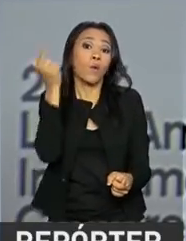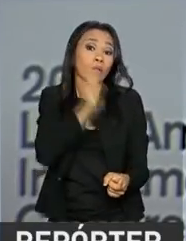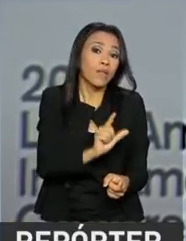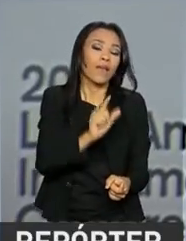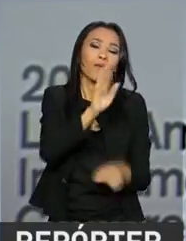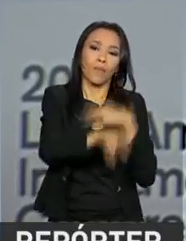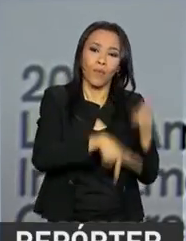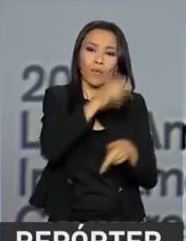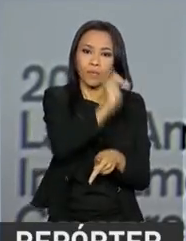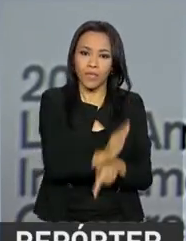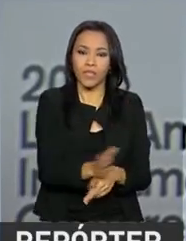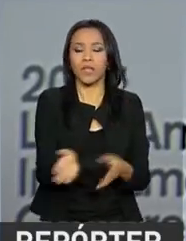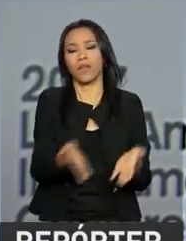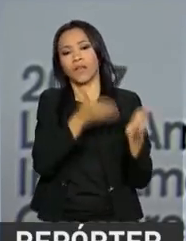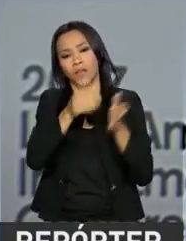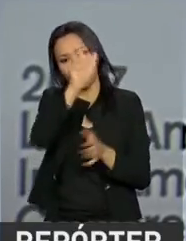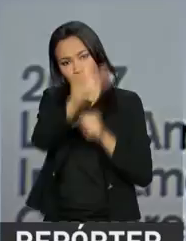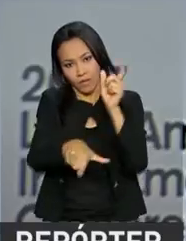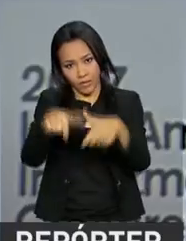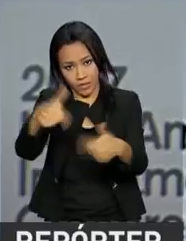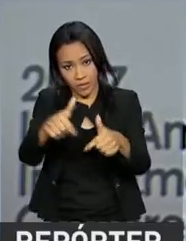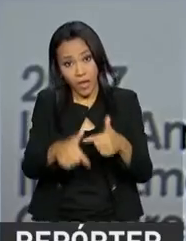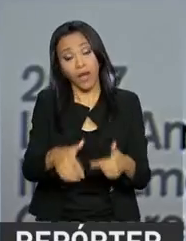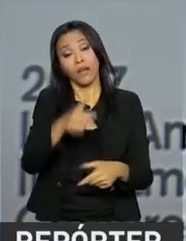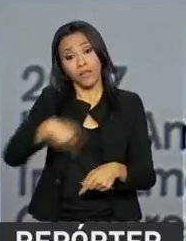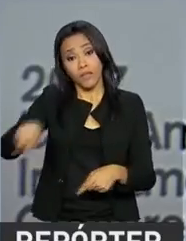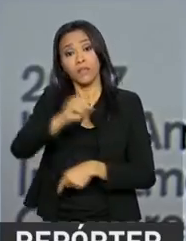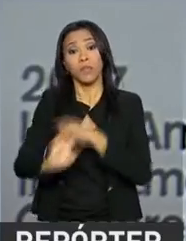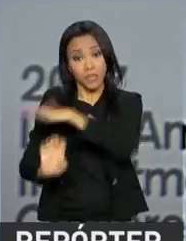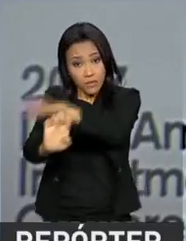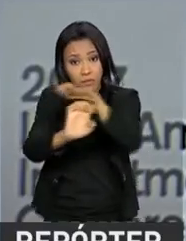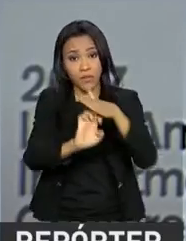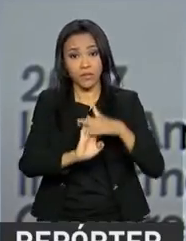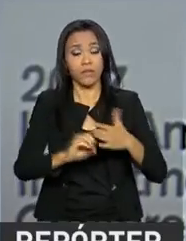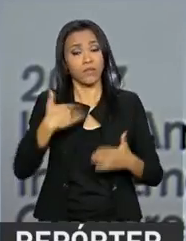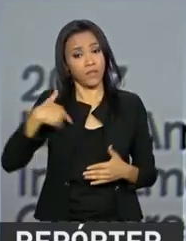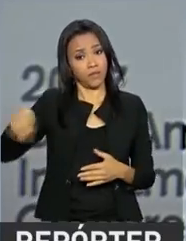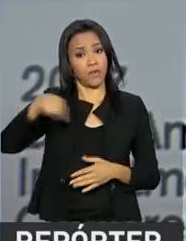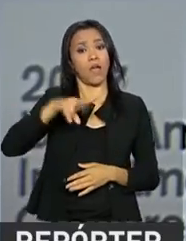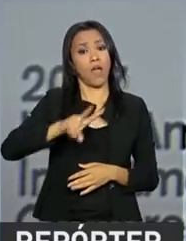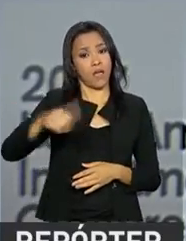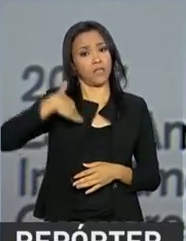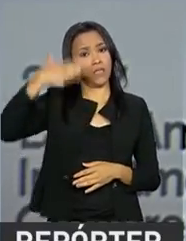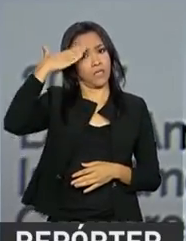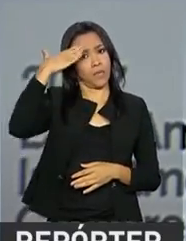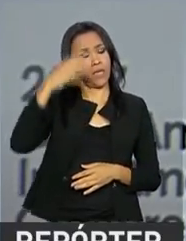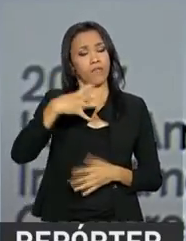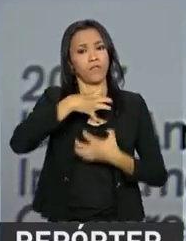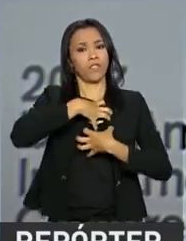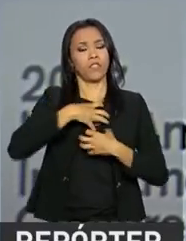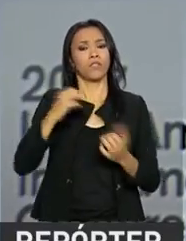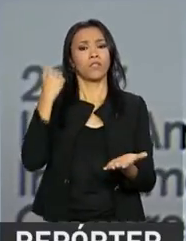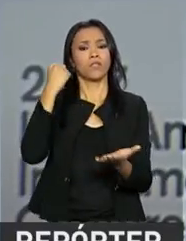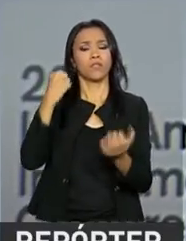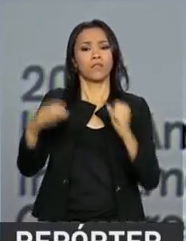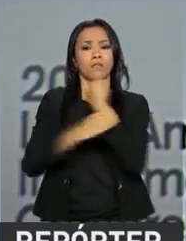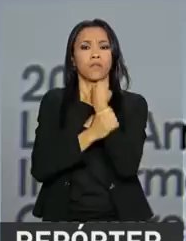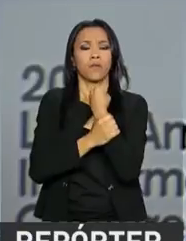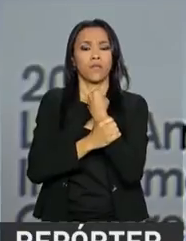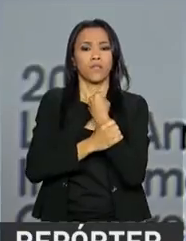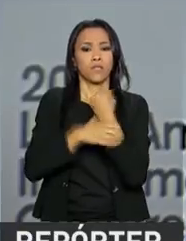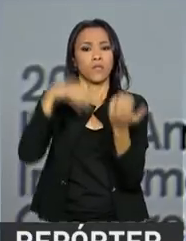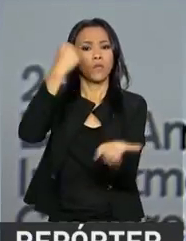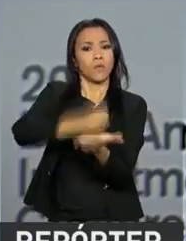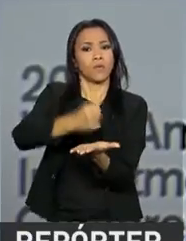ganha os trabalhadores e Ganhos investidores que os investidores saberão que ter um pouco mais de segurança nas